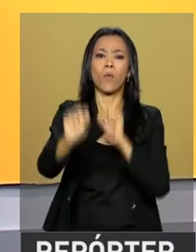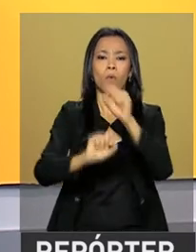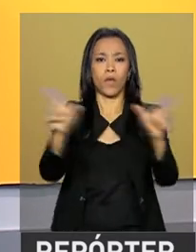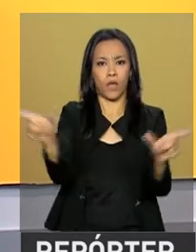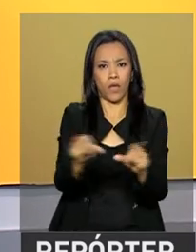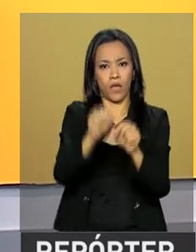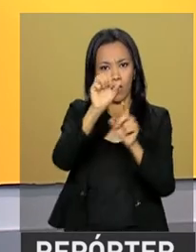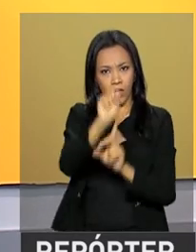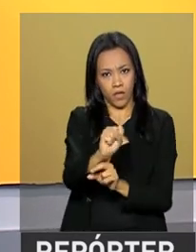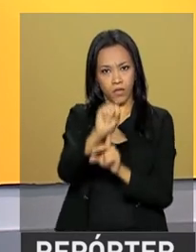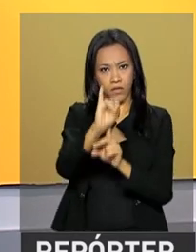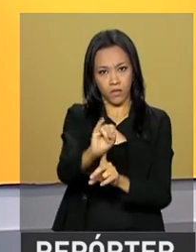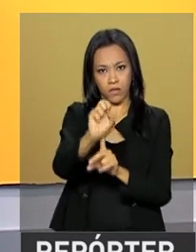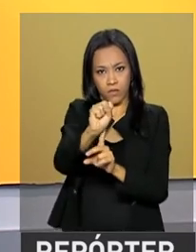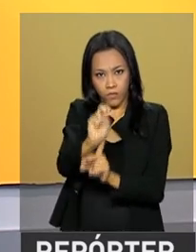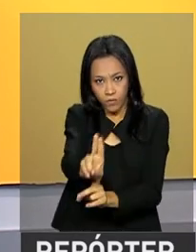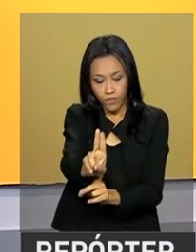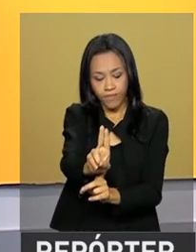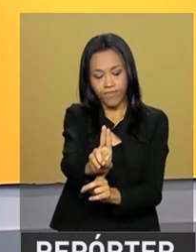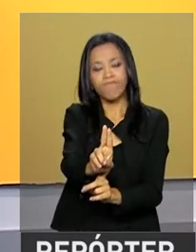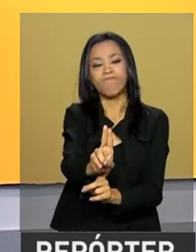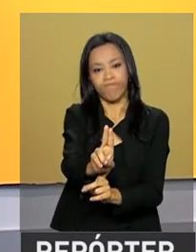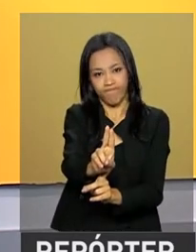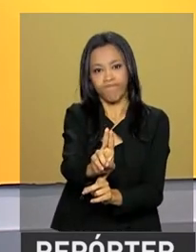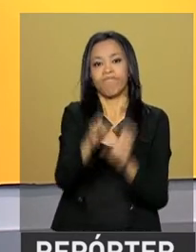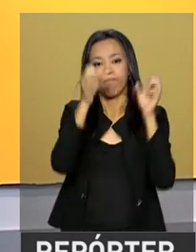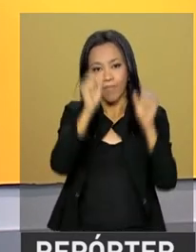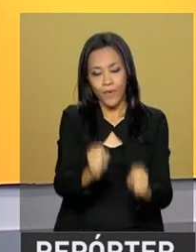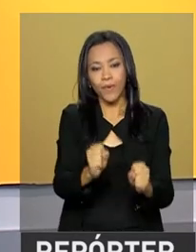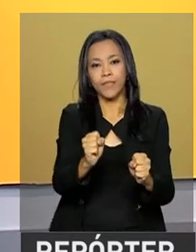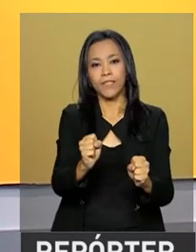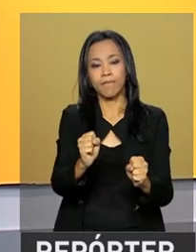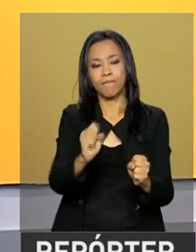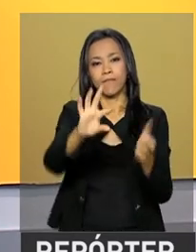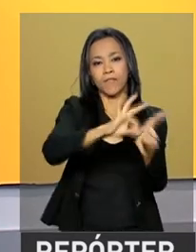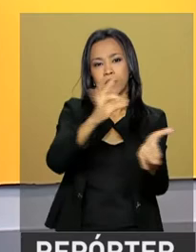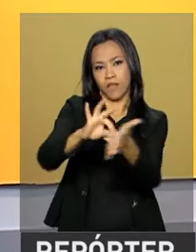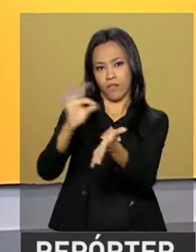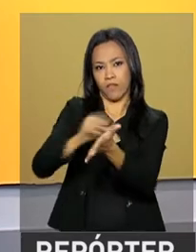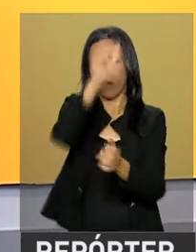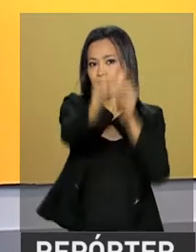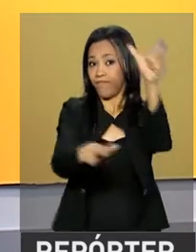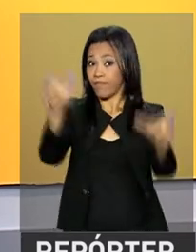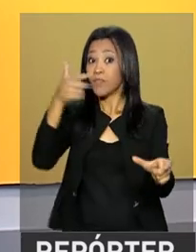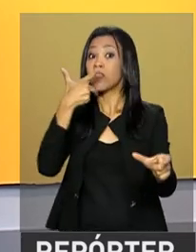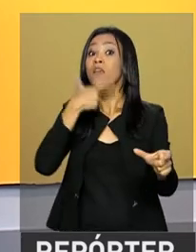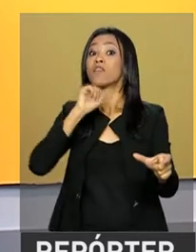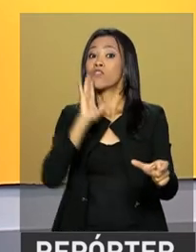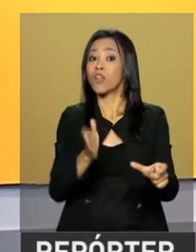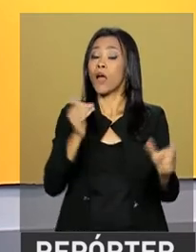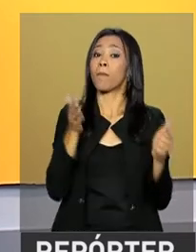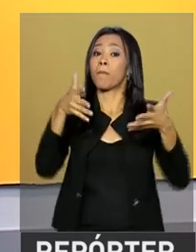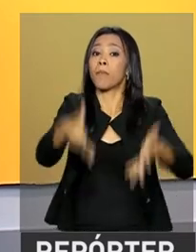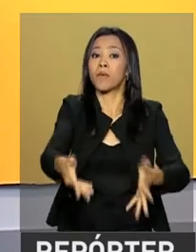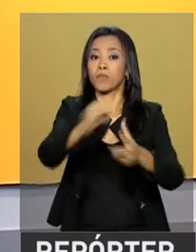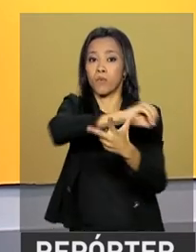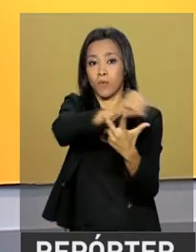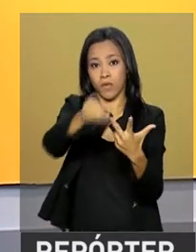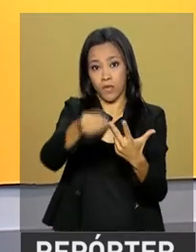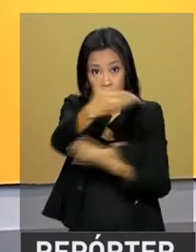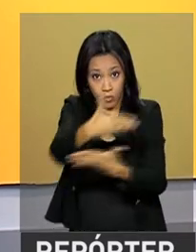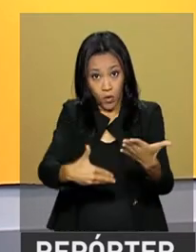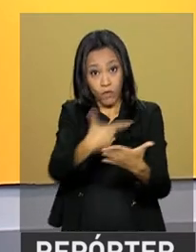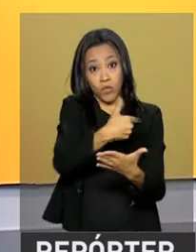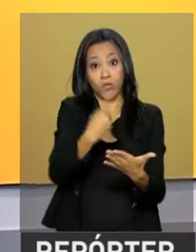de seleção unificada o sisu podem se inscrever os candidatos que tenham participado do enem em 2006 e